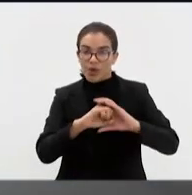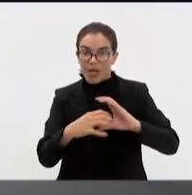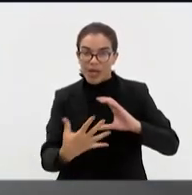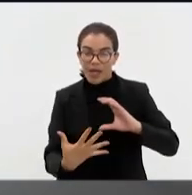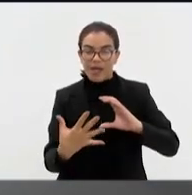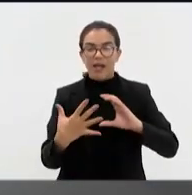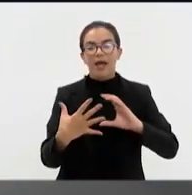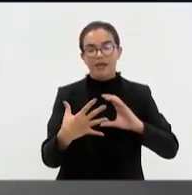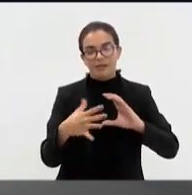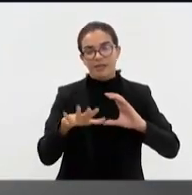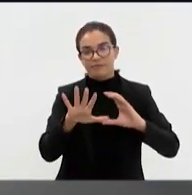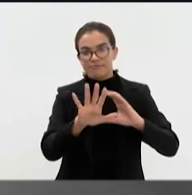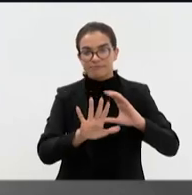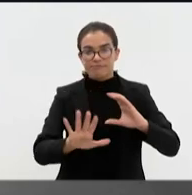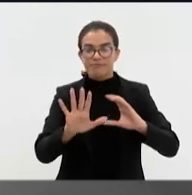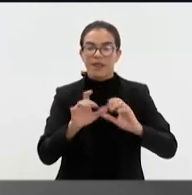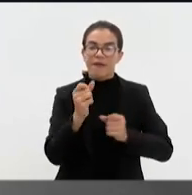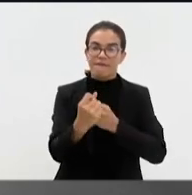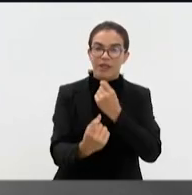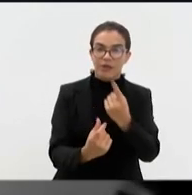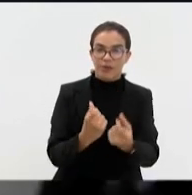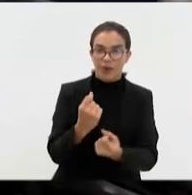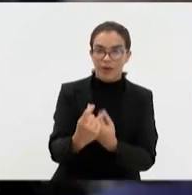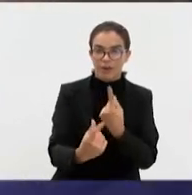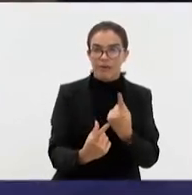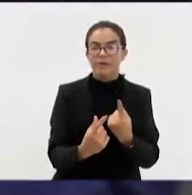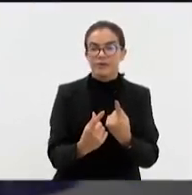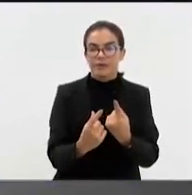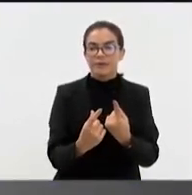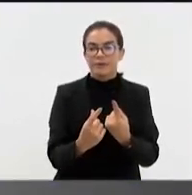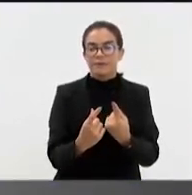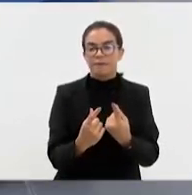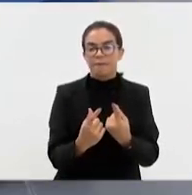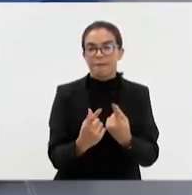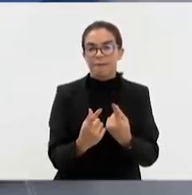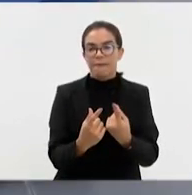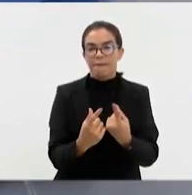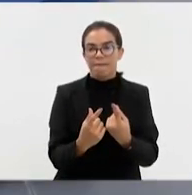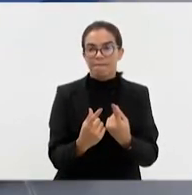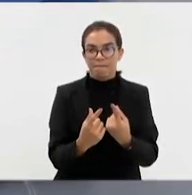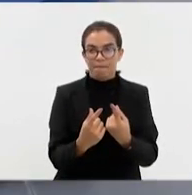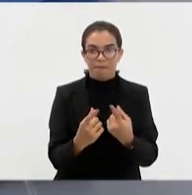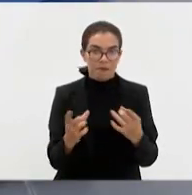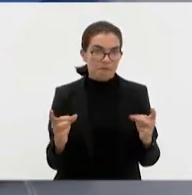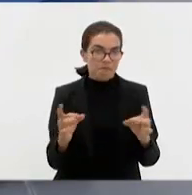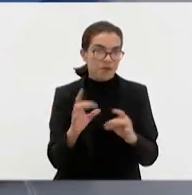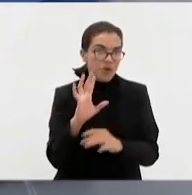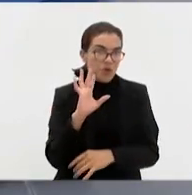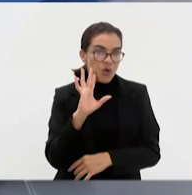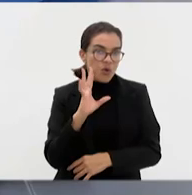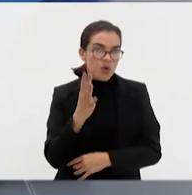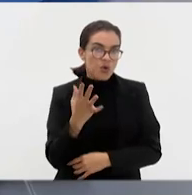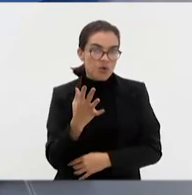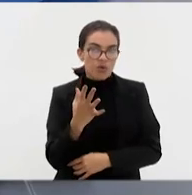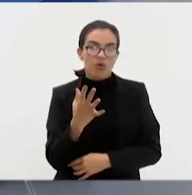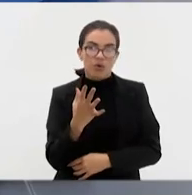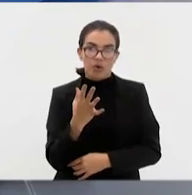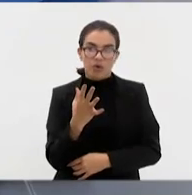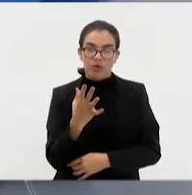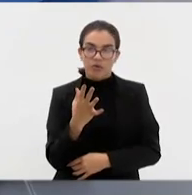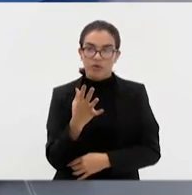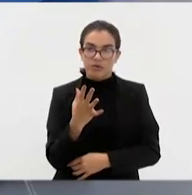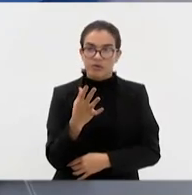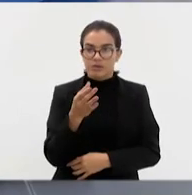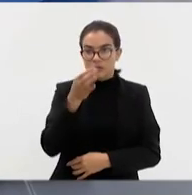mas coloca o caráter eventual. Eventual. Então podemos concluir dessas questões... Indago a deputada